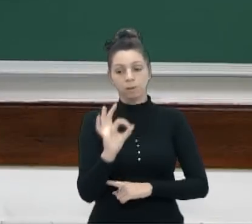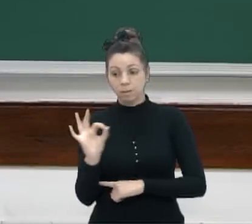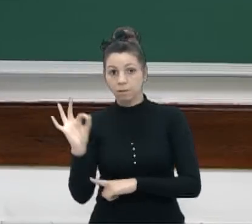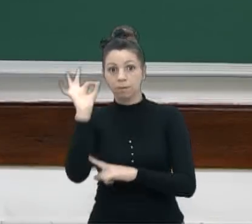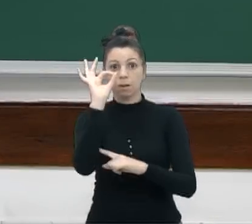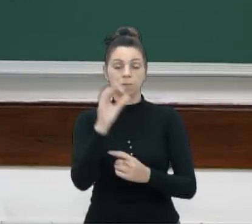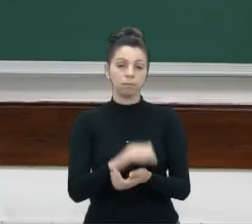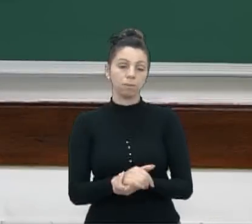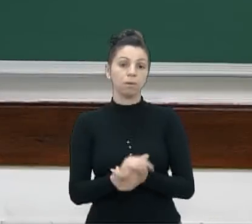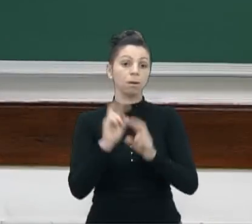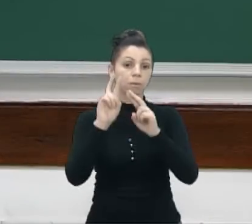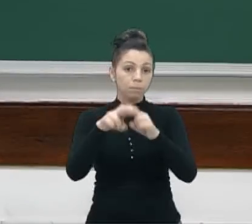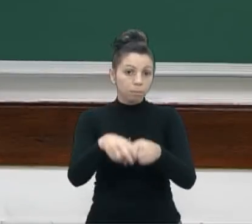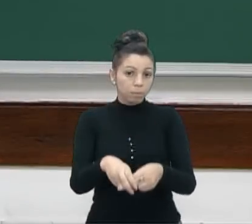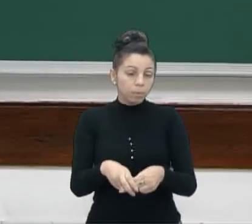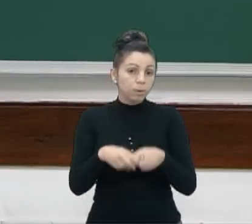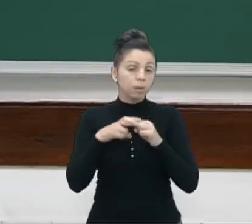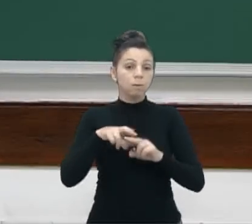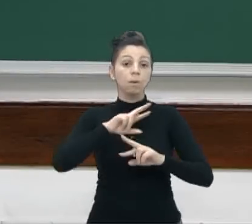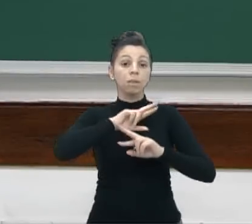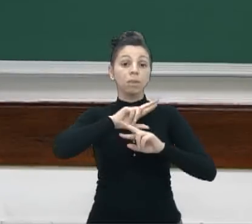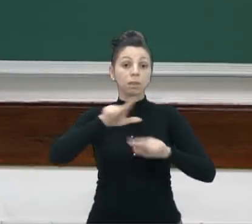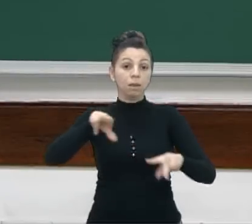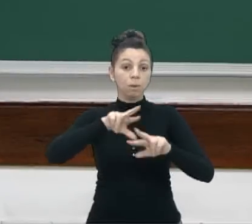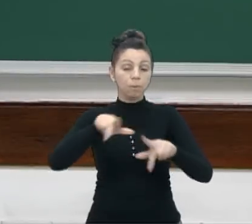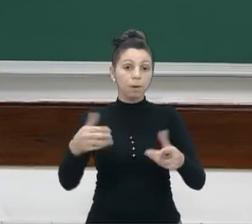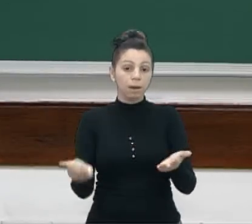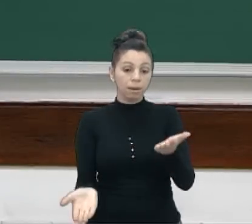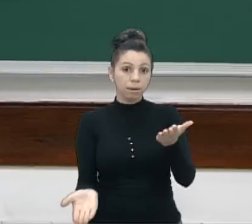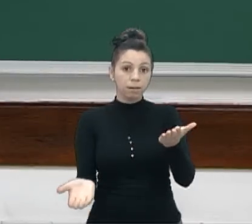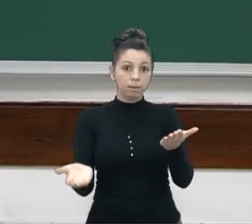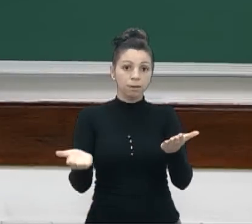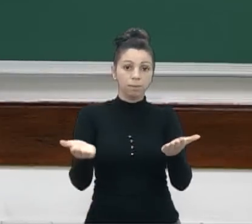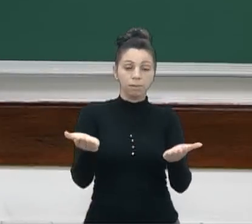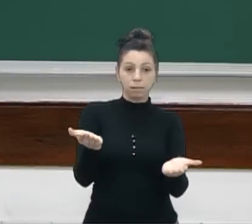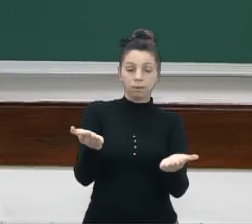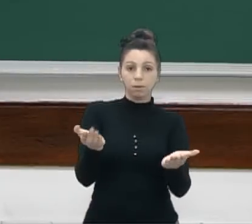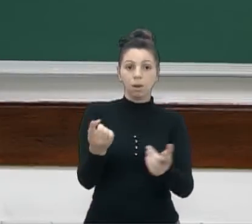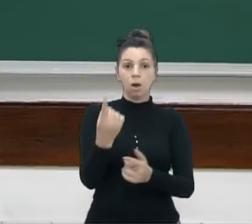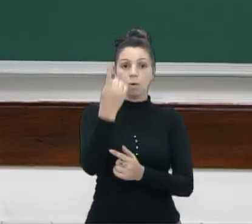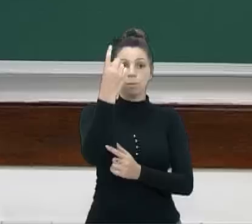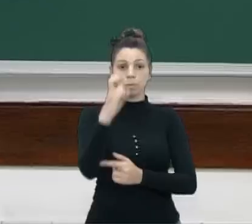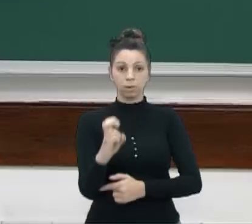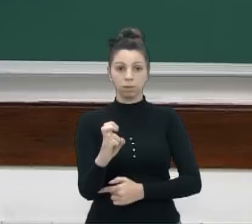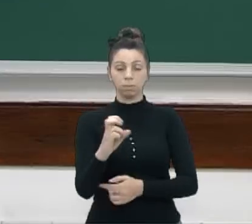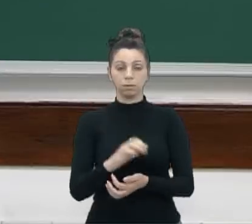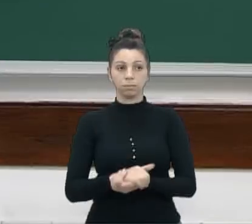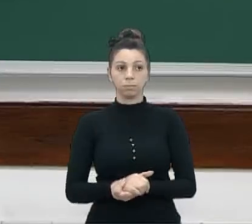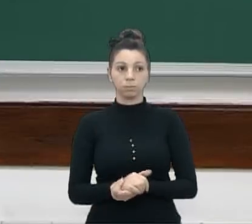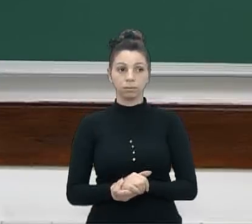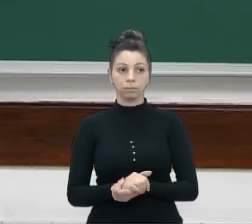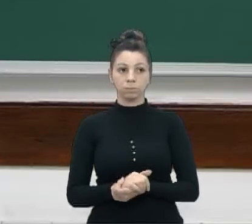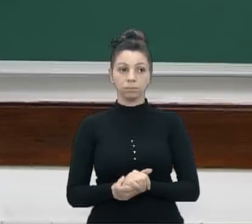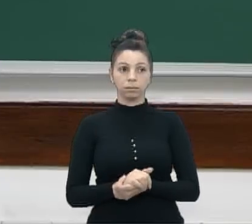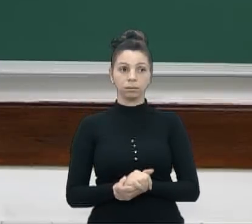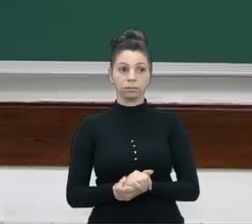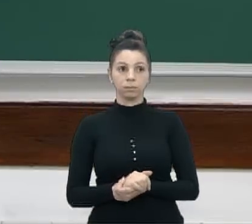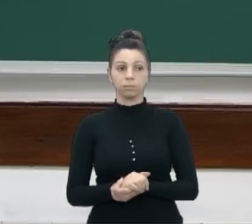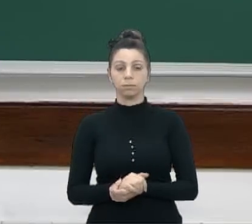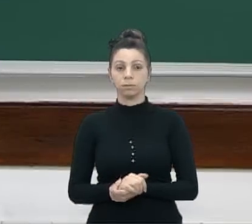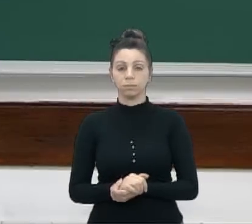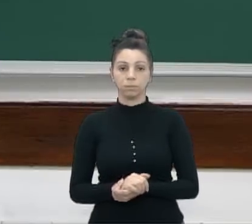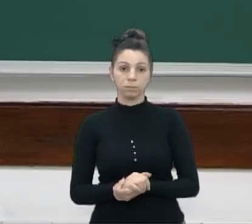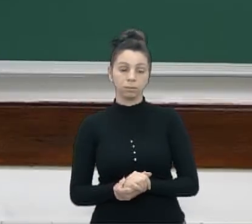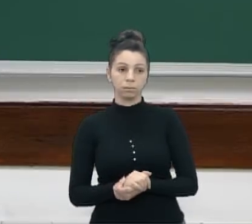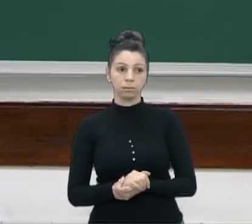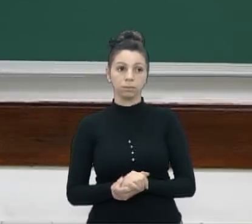isso que não é equivalente a quem? 1/5. Lembra? Olha lá, 1/5